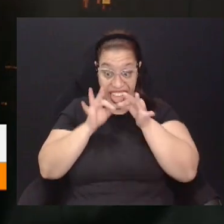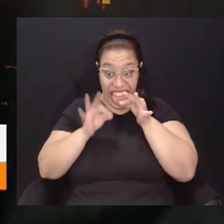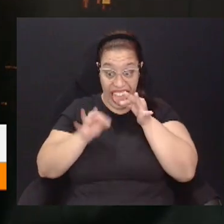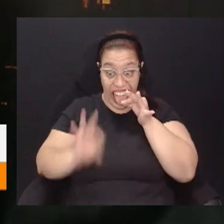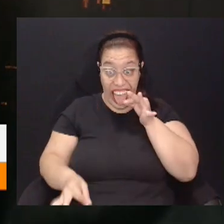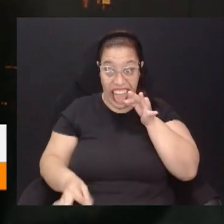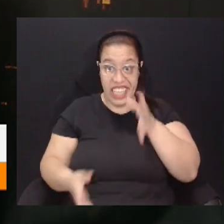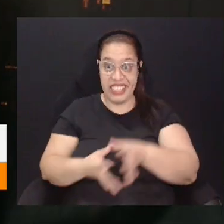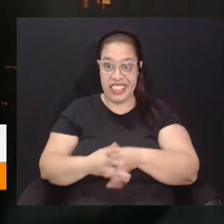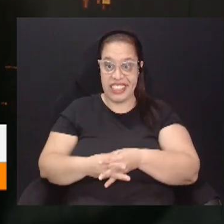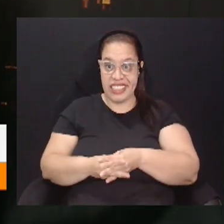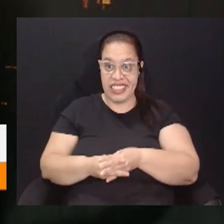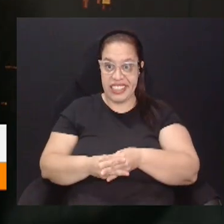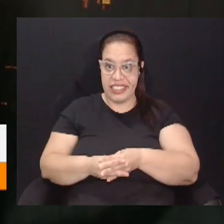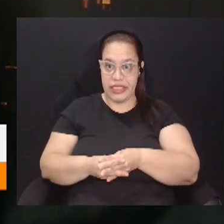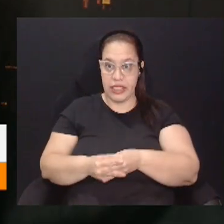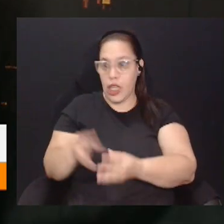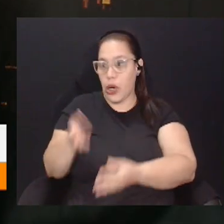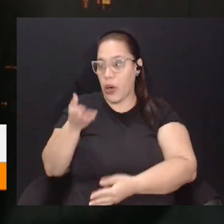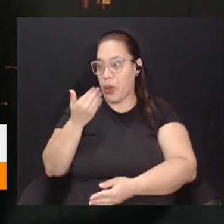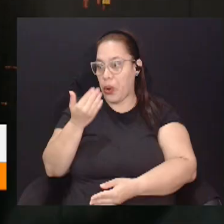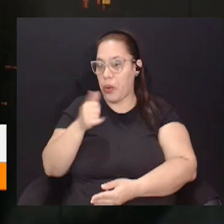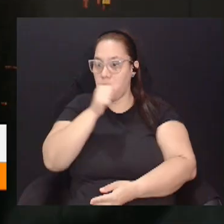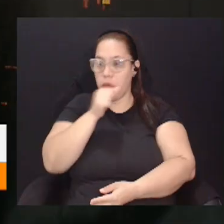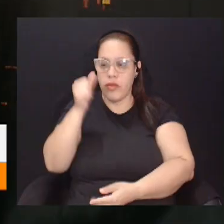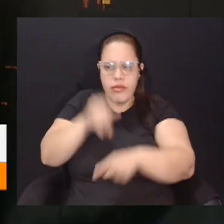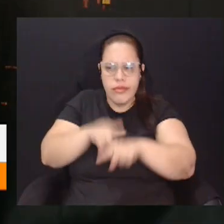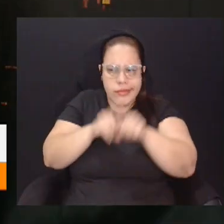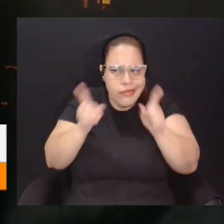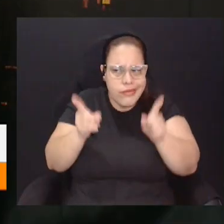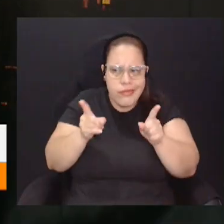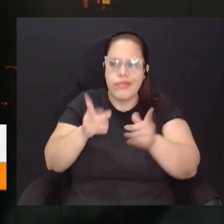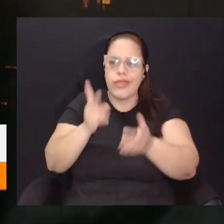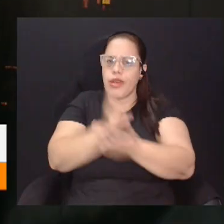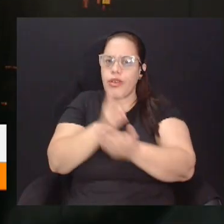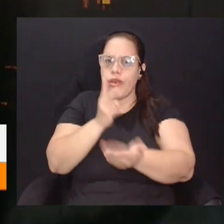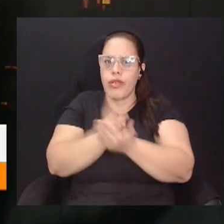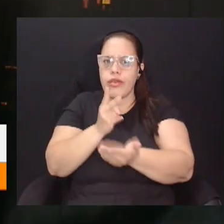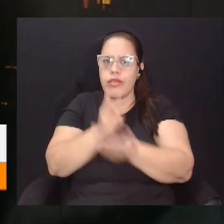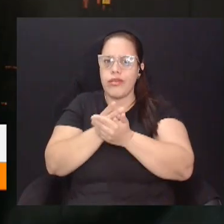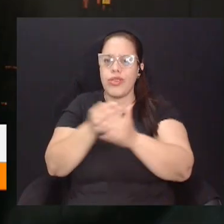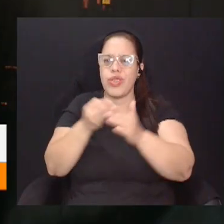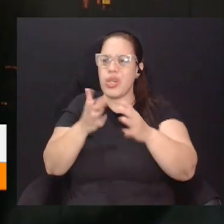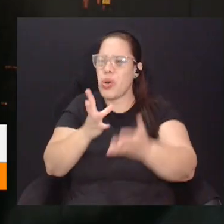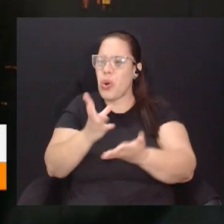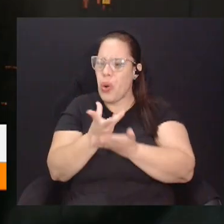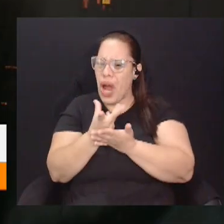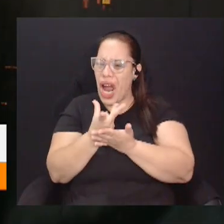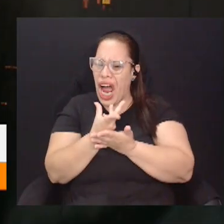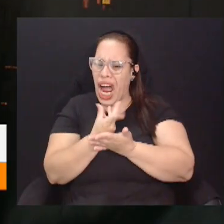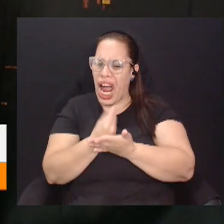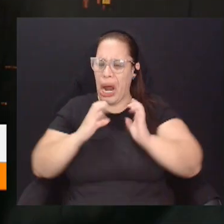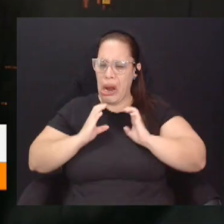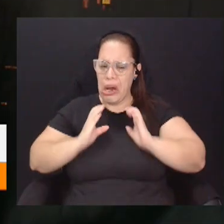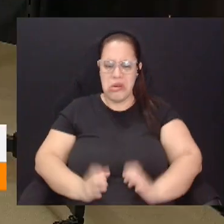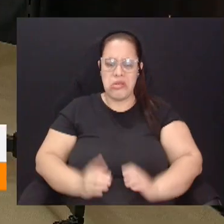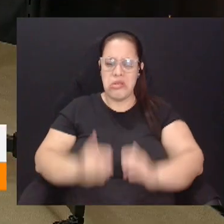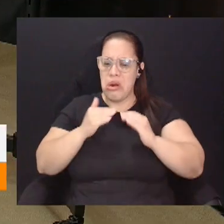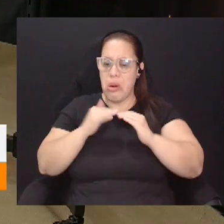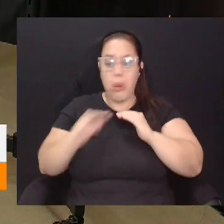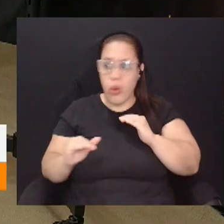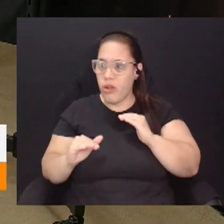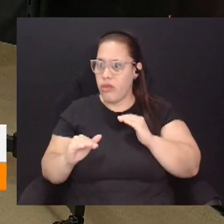carne, você jejuar, mas aí você continua tendo atitudes, que não condiz com o momento